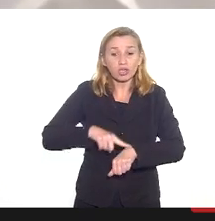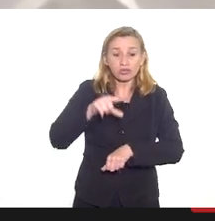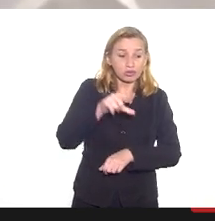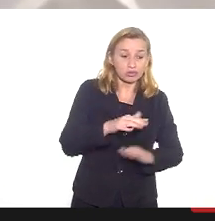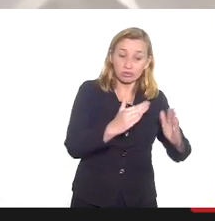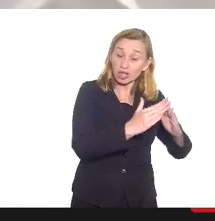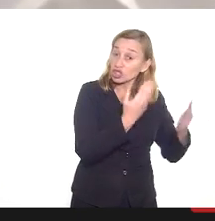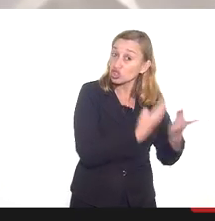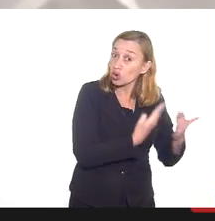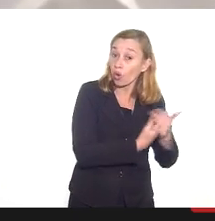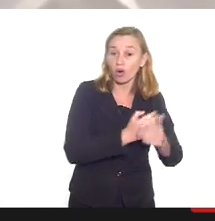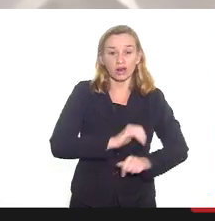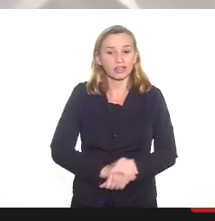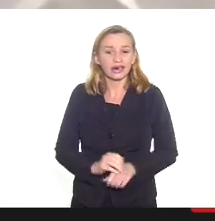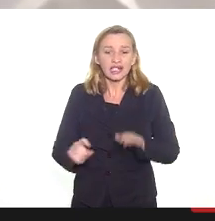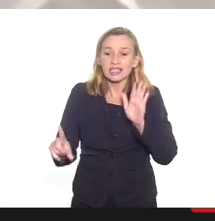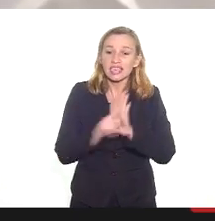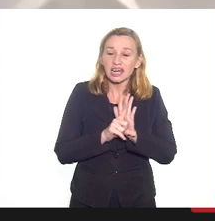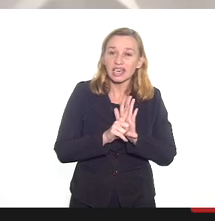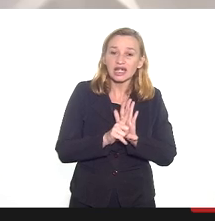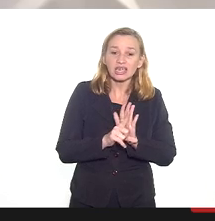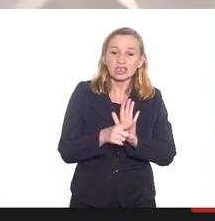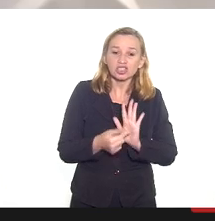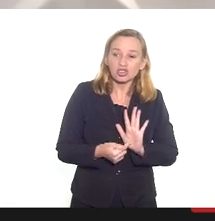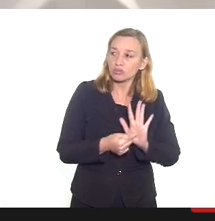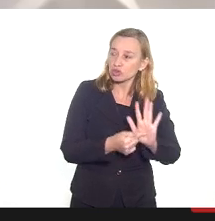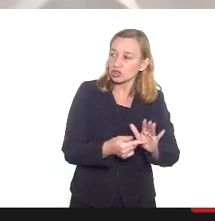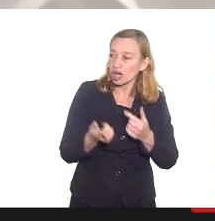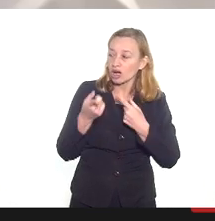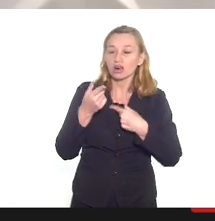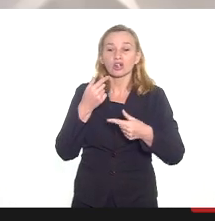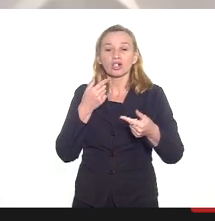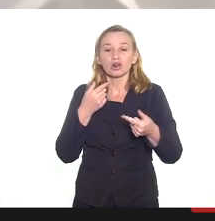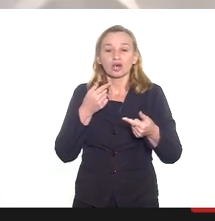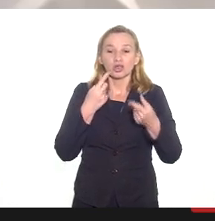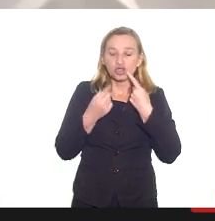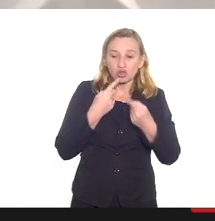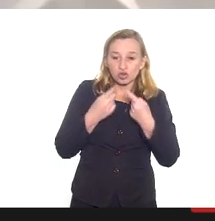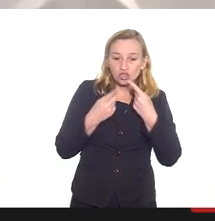escola. E essa legislação de levar o debate da Lei Maria da